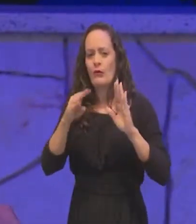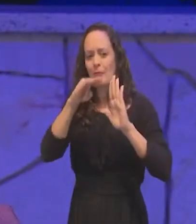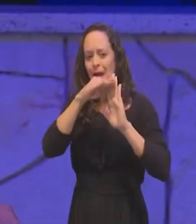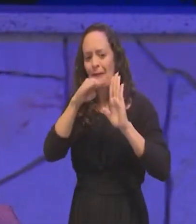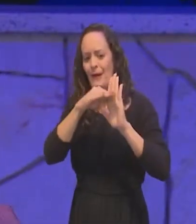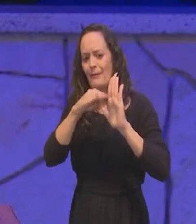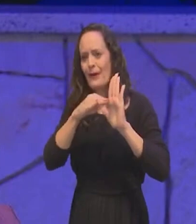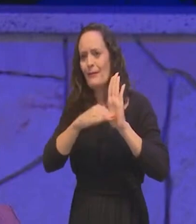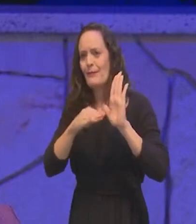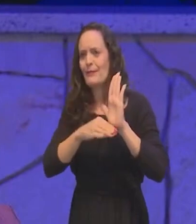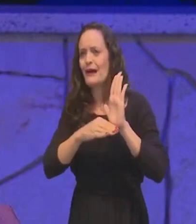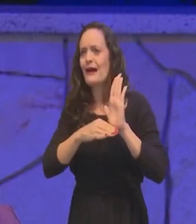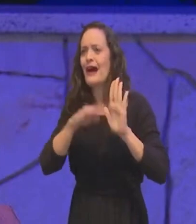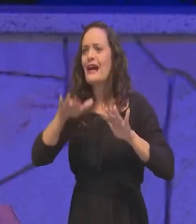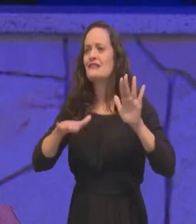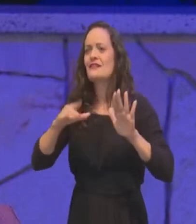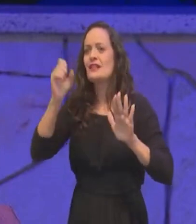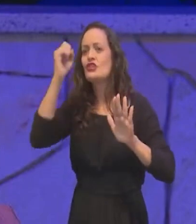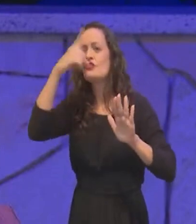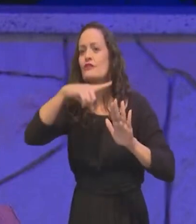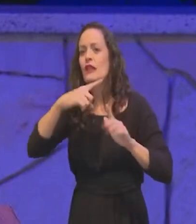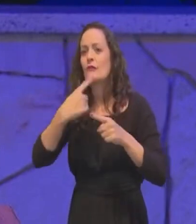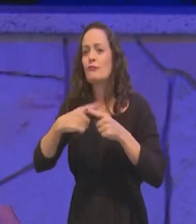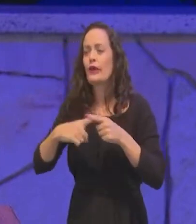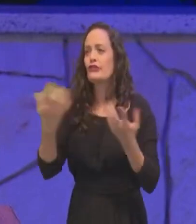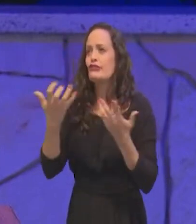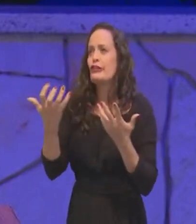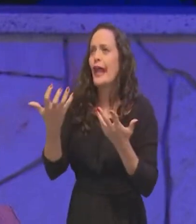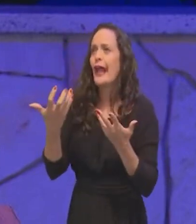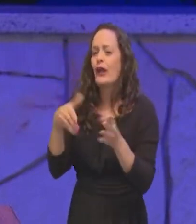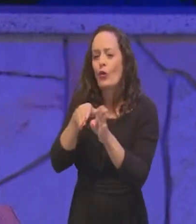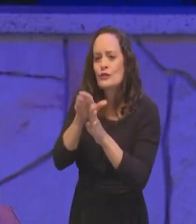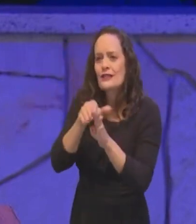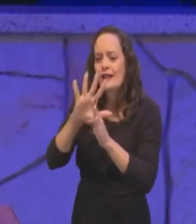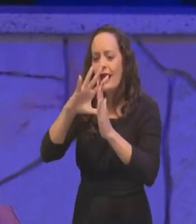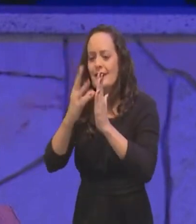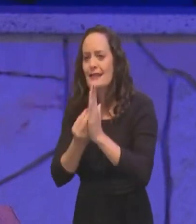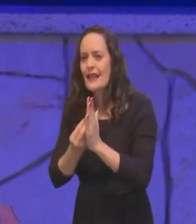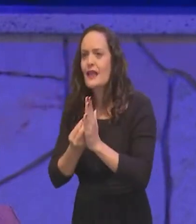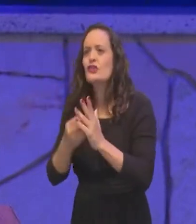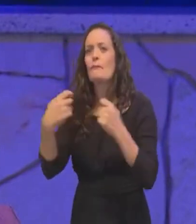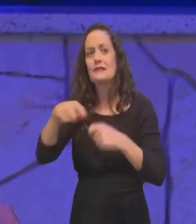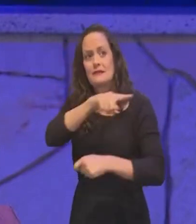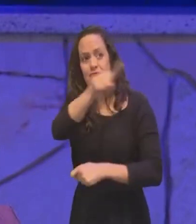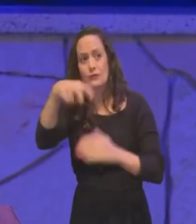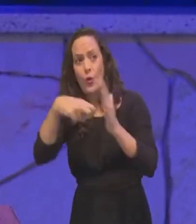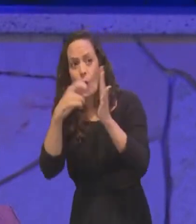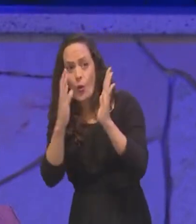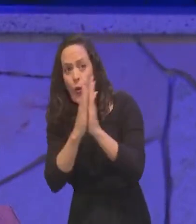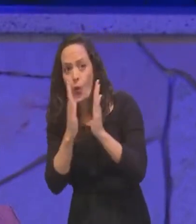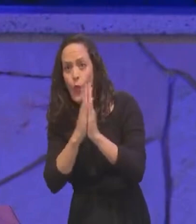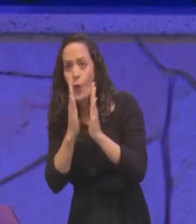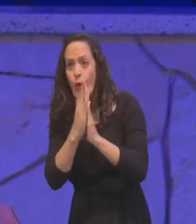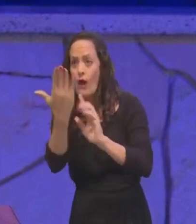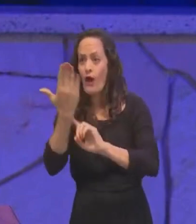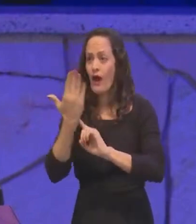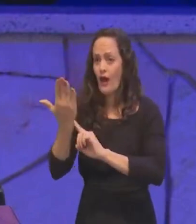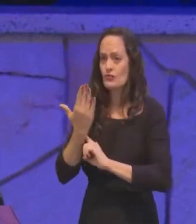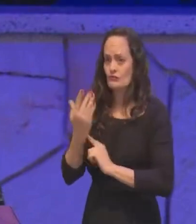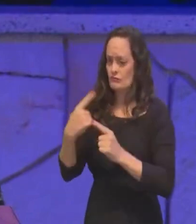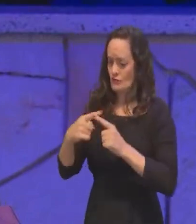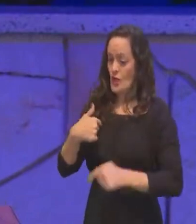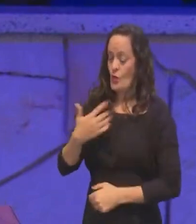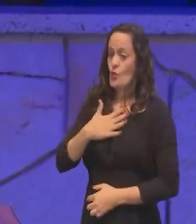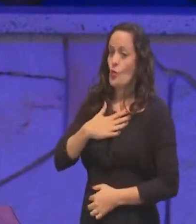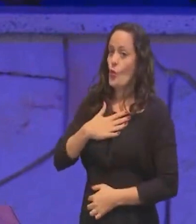de falar aquilo que a igreja precisa, e nós precisamos das orações dos irmãos, porque eu, pelo menos, tenho o hábito